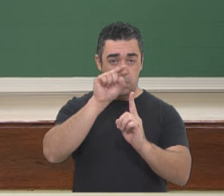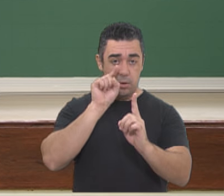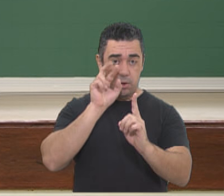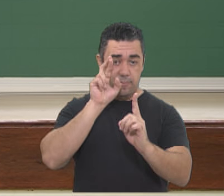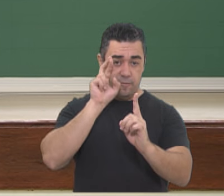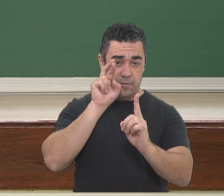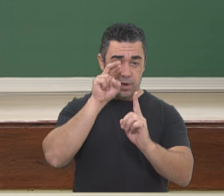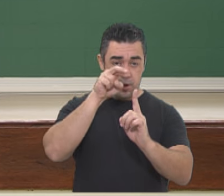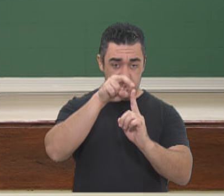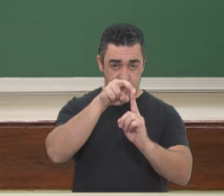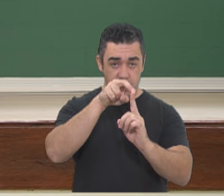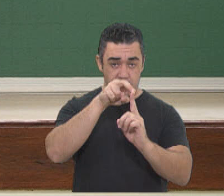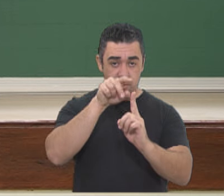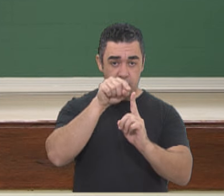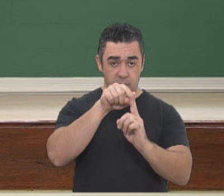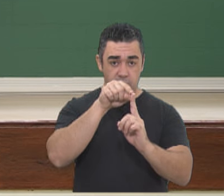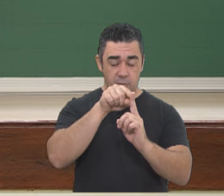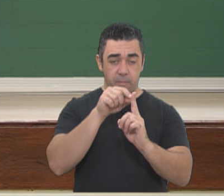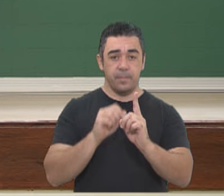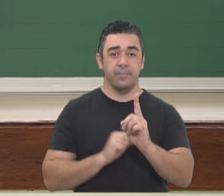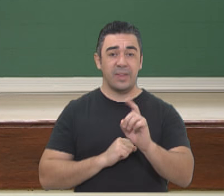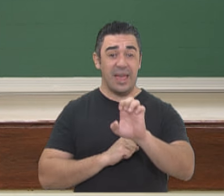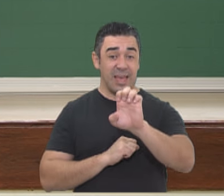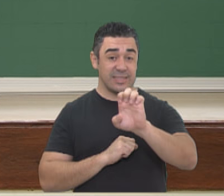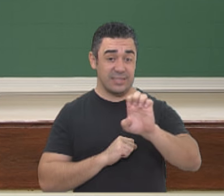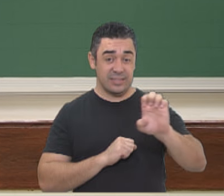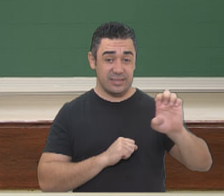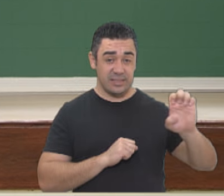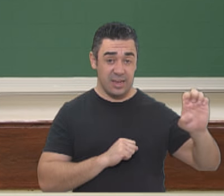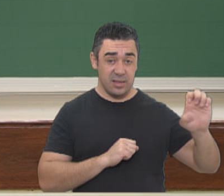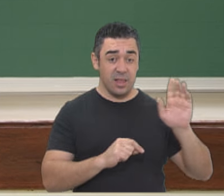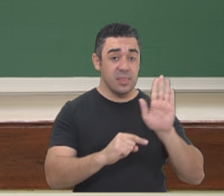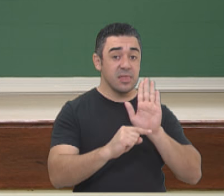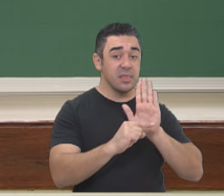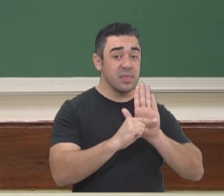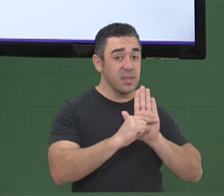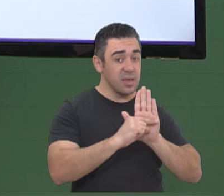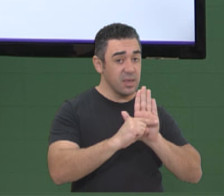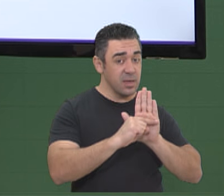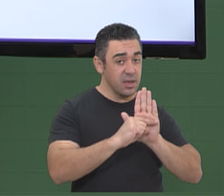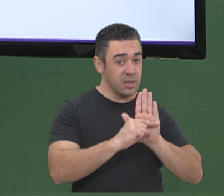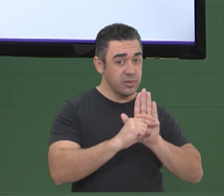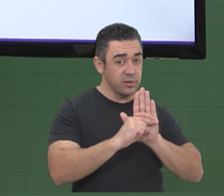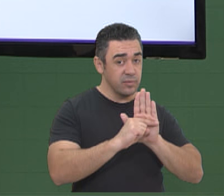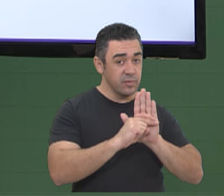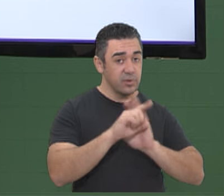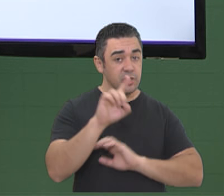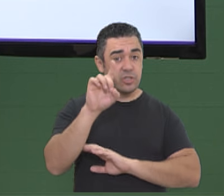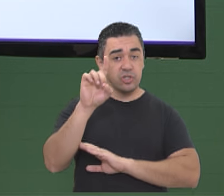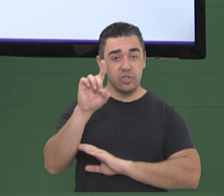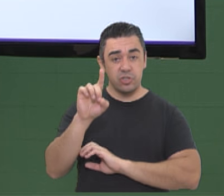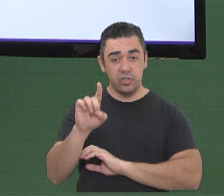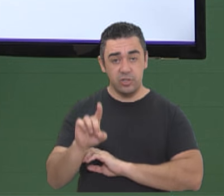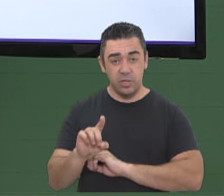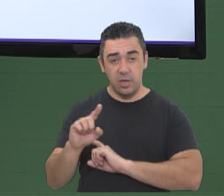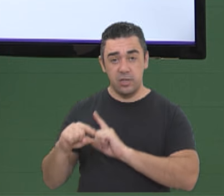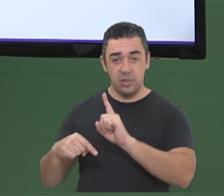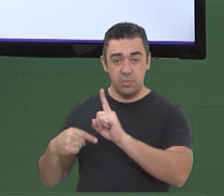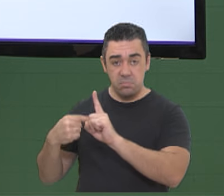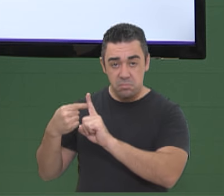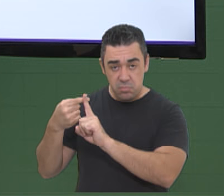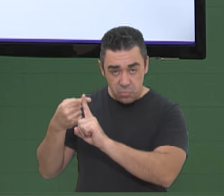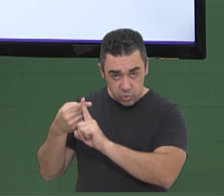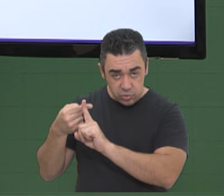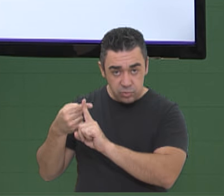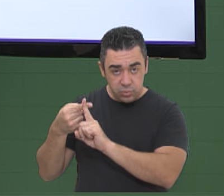esquerda são números negativos. Números à direita são números positivos. Tudo